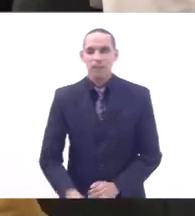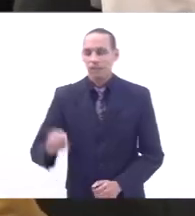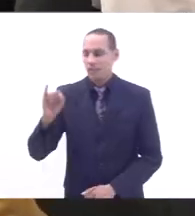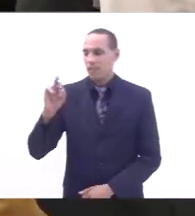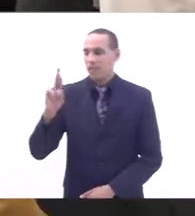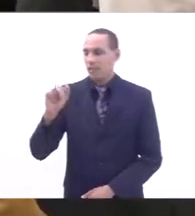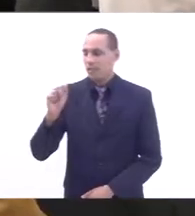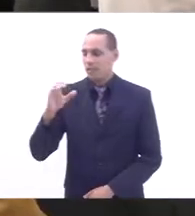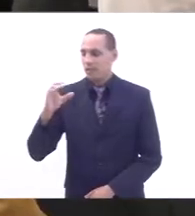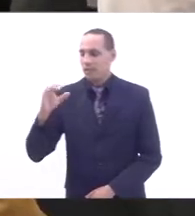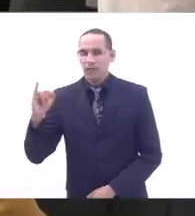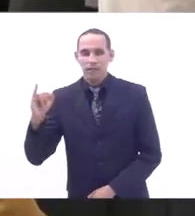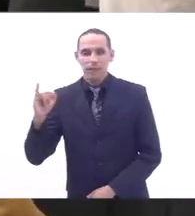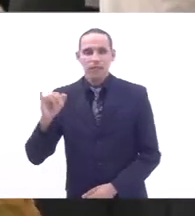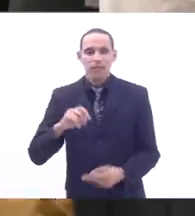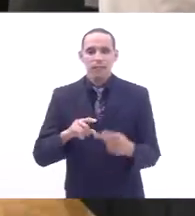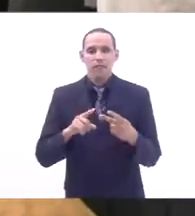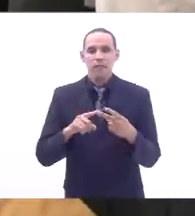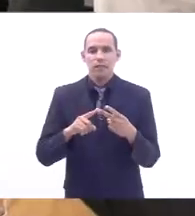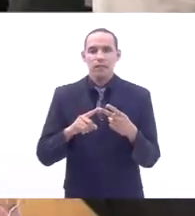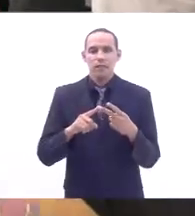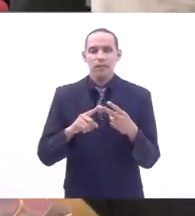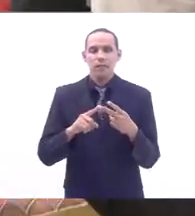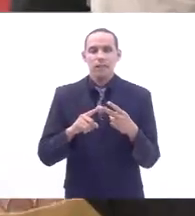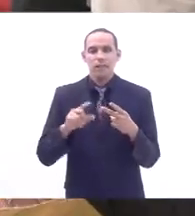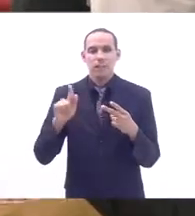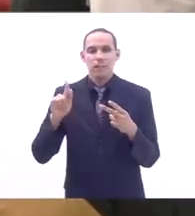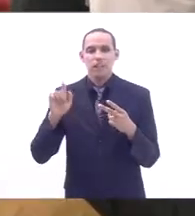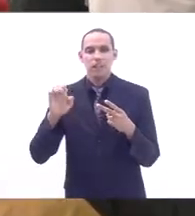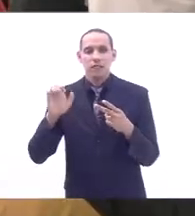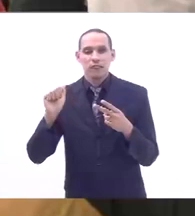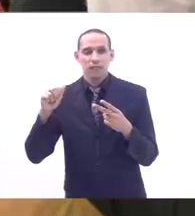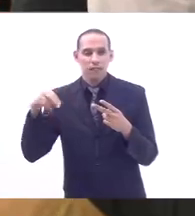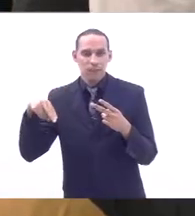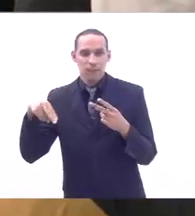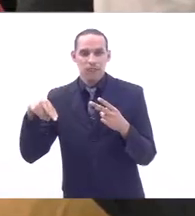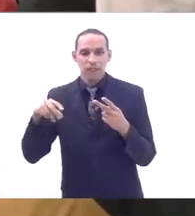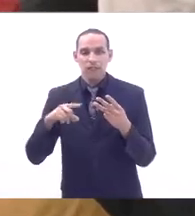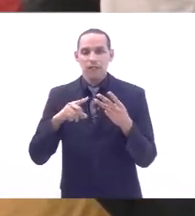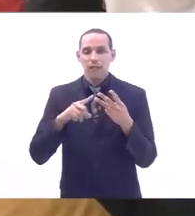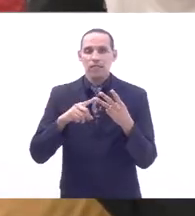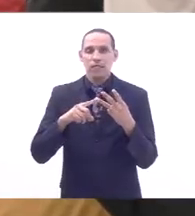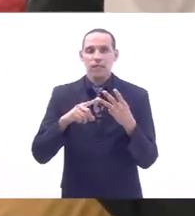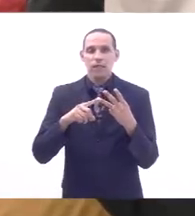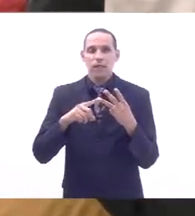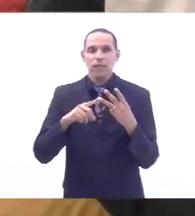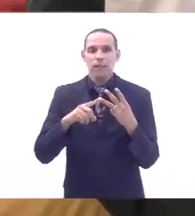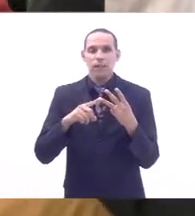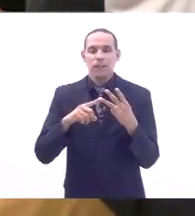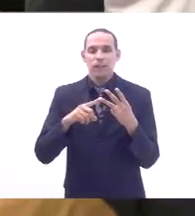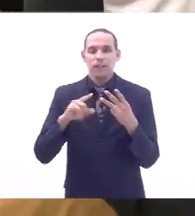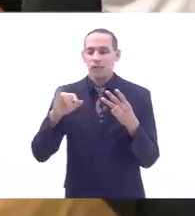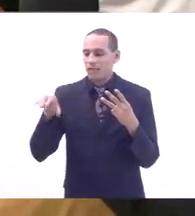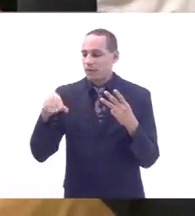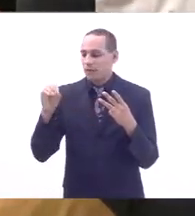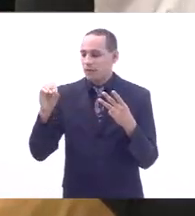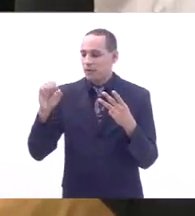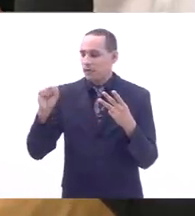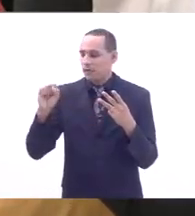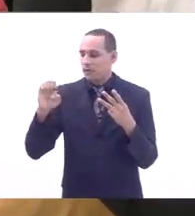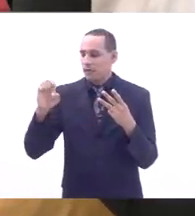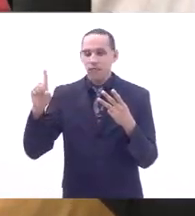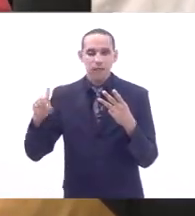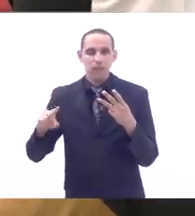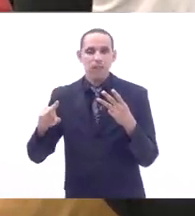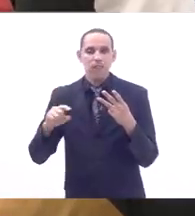Iraci Conceição Vieira, Jean Carlos do Nascimento, José